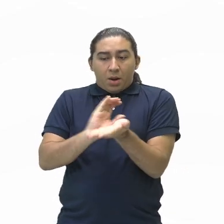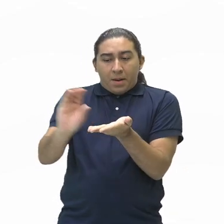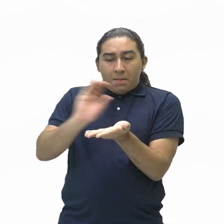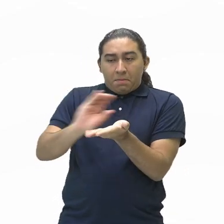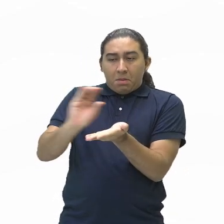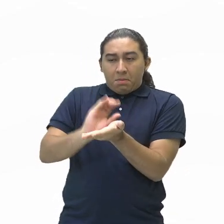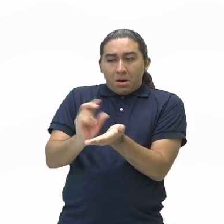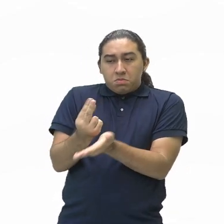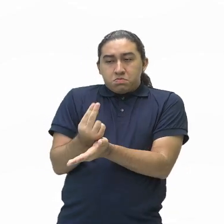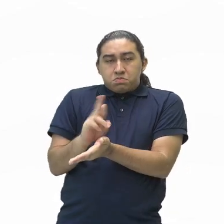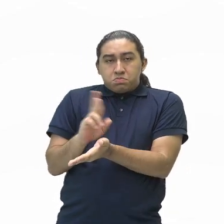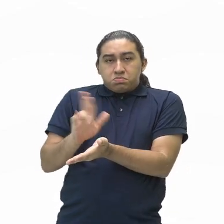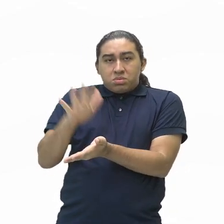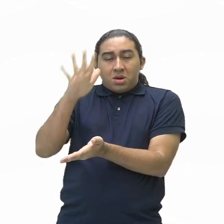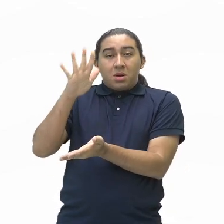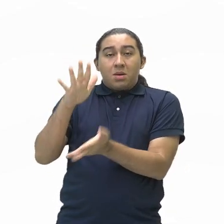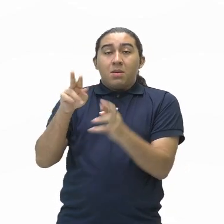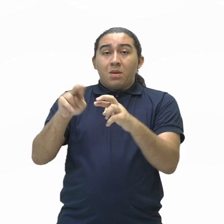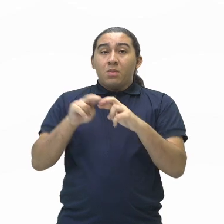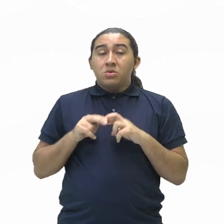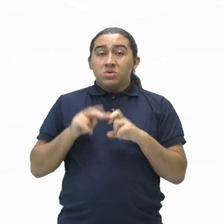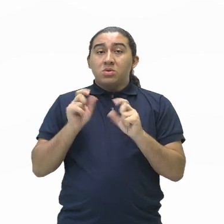isso conquistaram ali